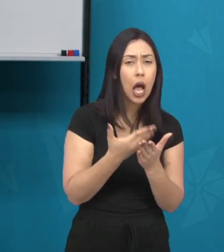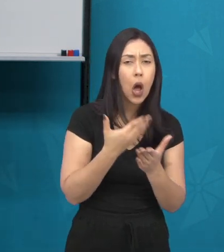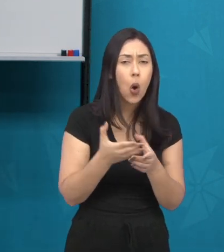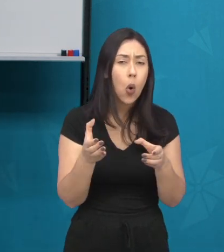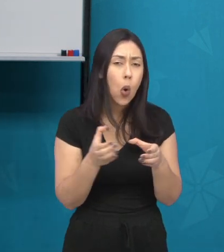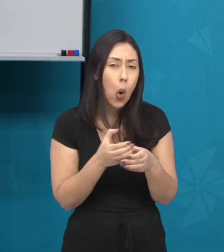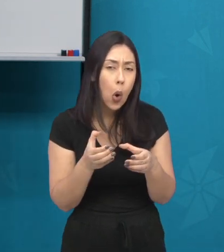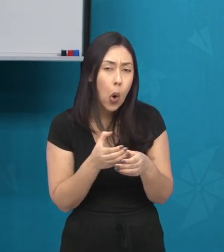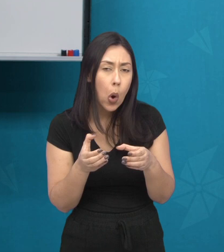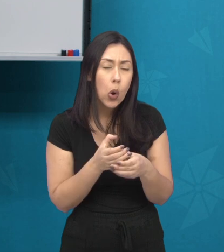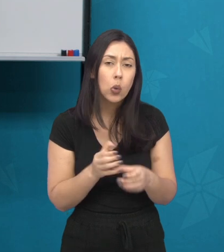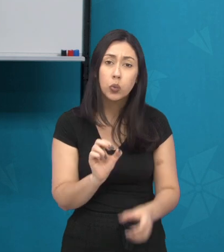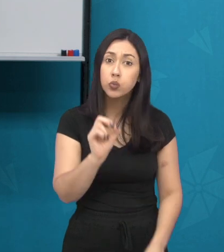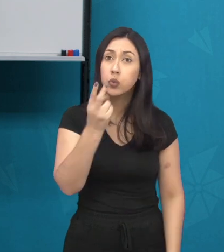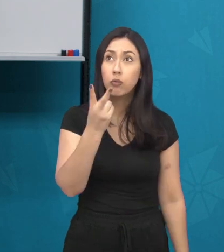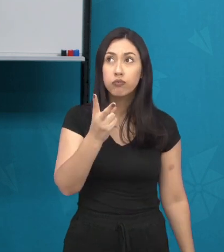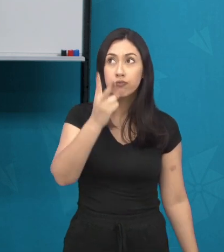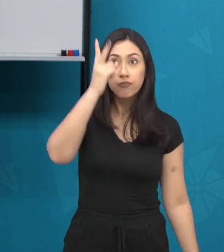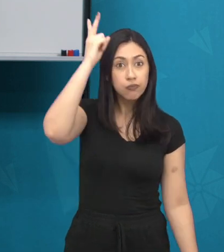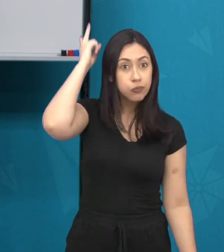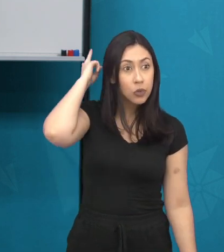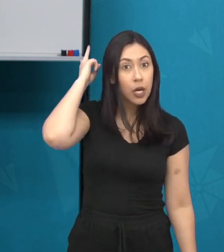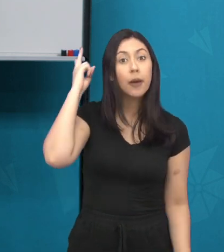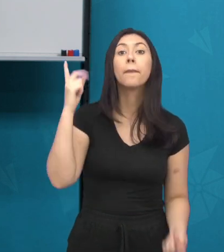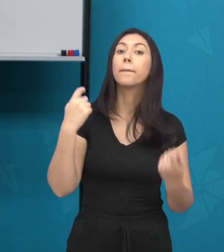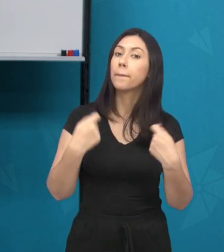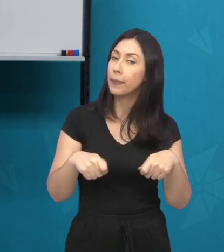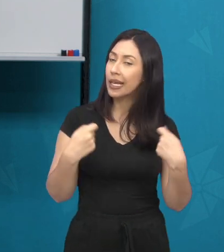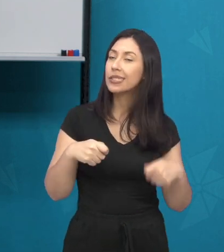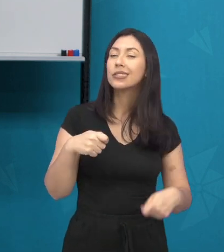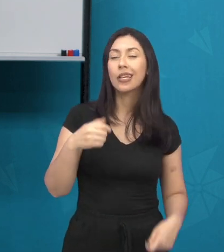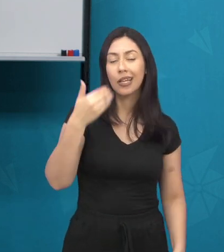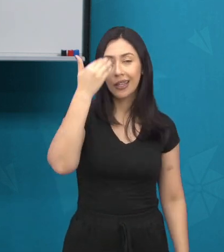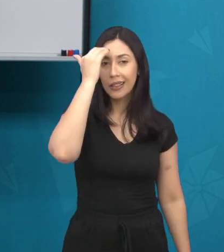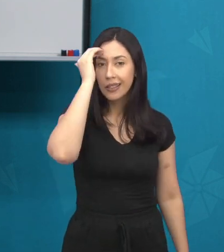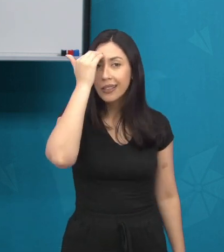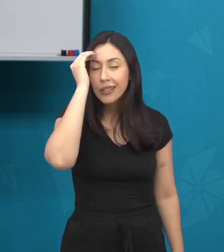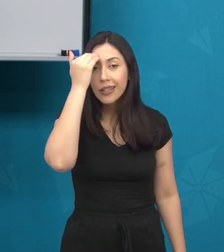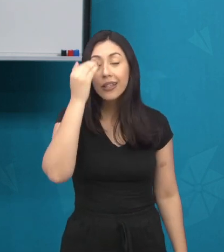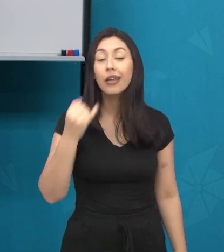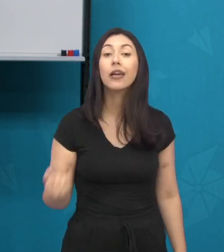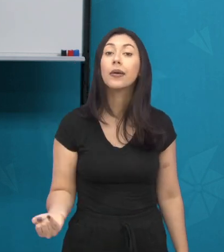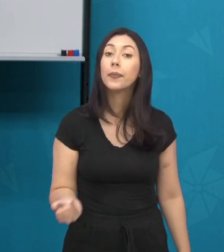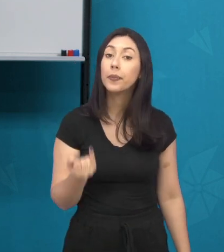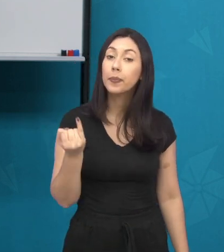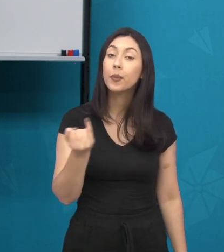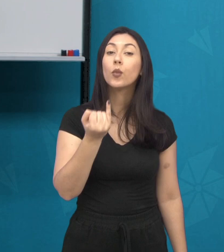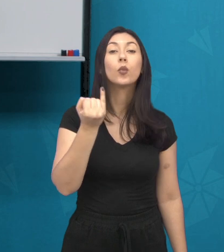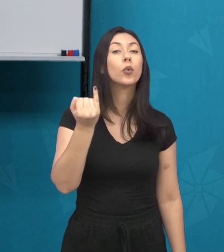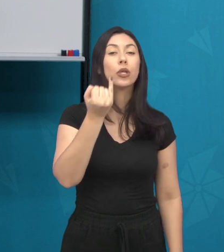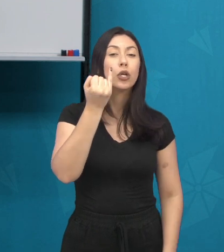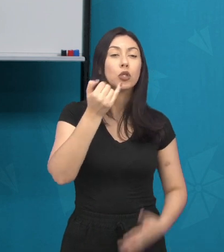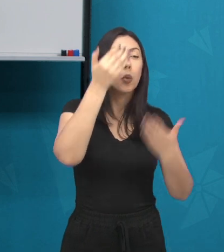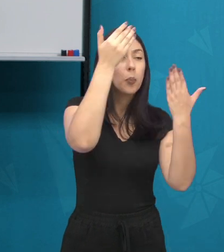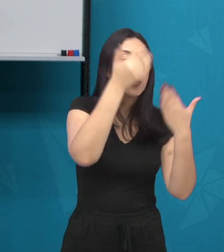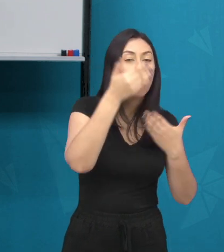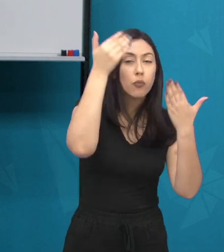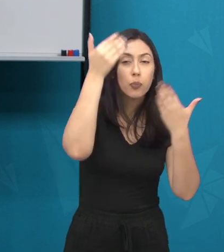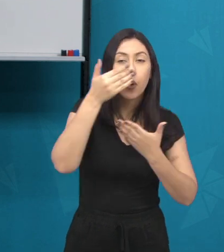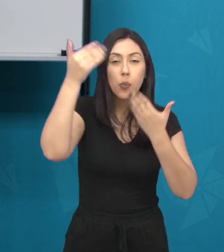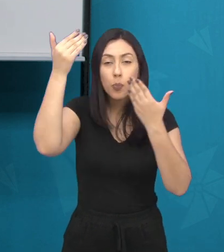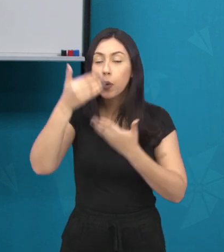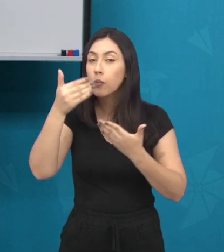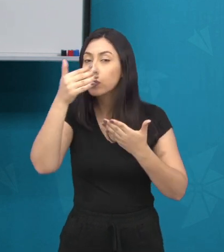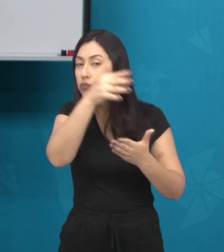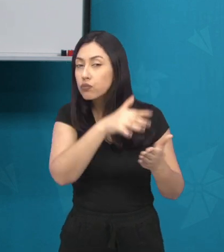tá fazendo dentro do seu vestibular enfim qualquer tipo de prova tem que dominar esse assunto tá ele é muito importante em todas as provas que